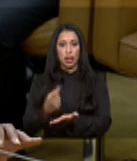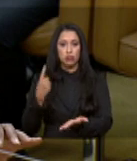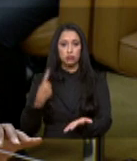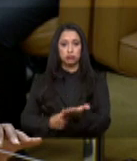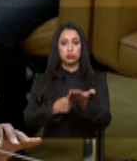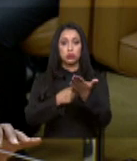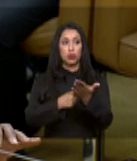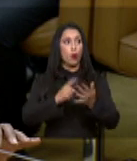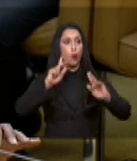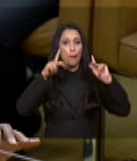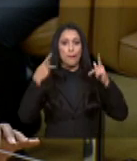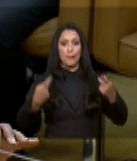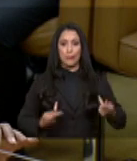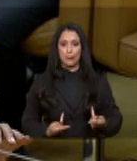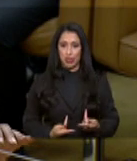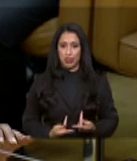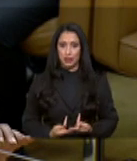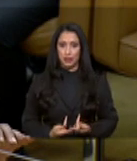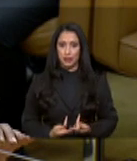humanas.